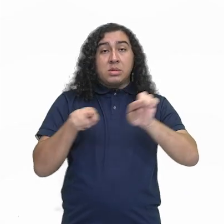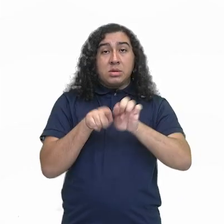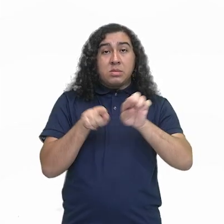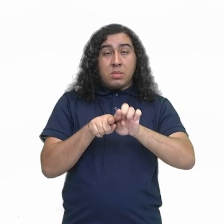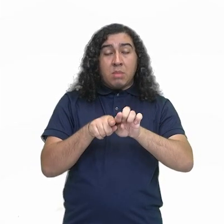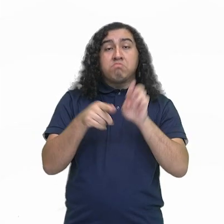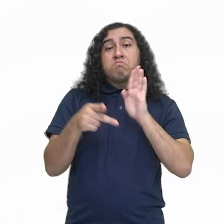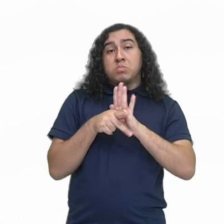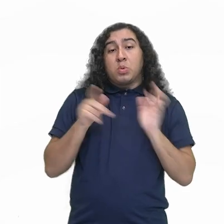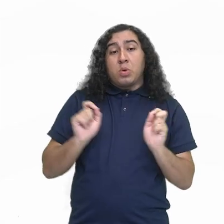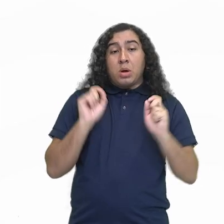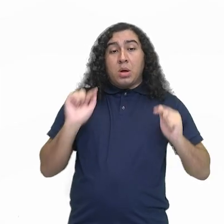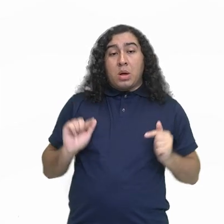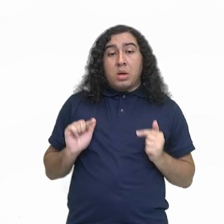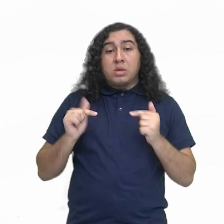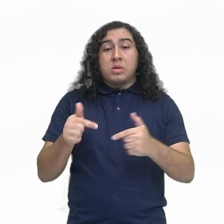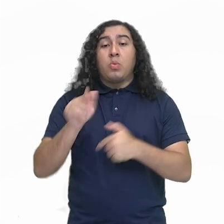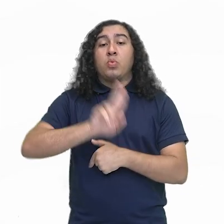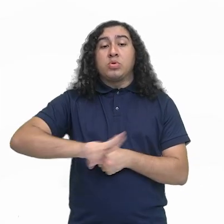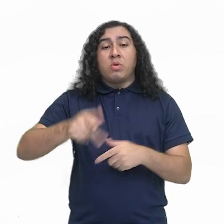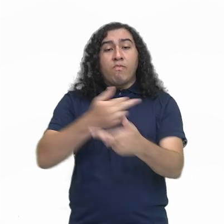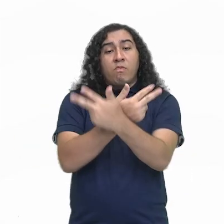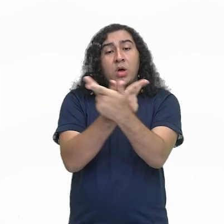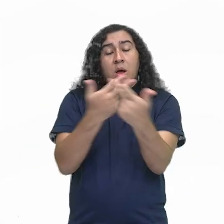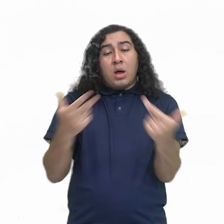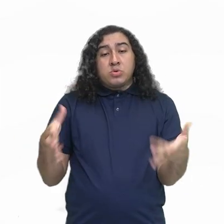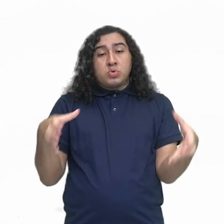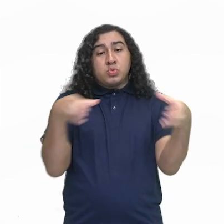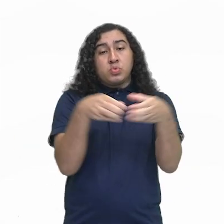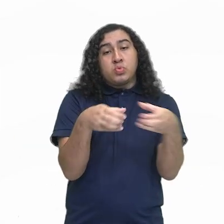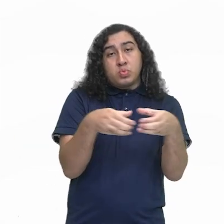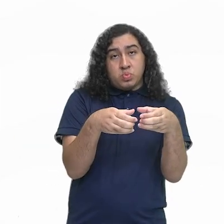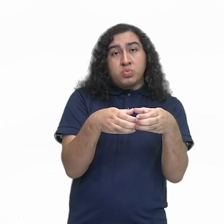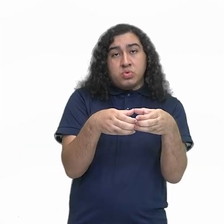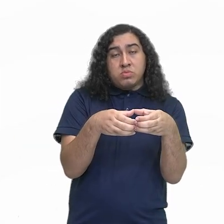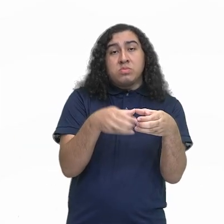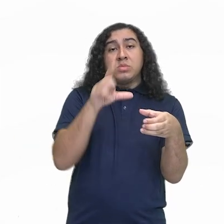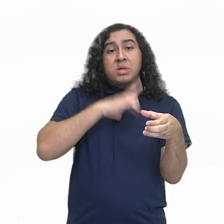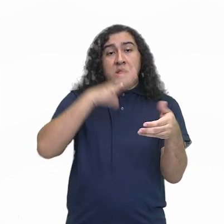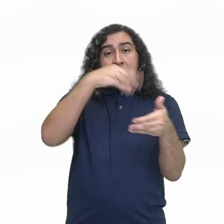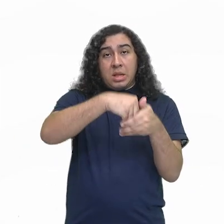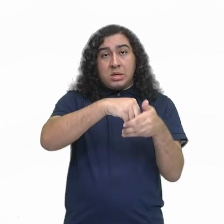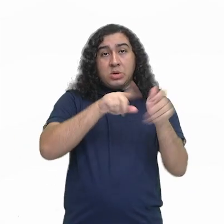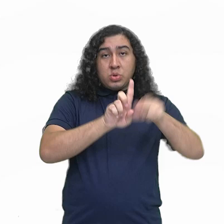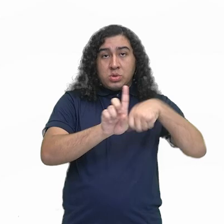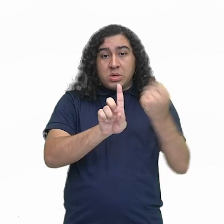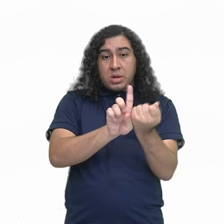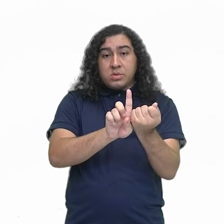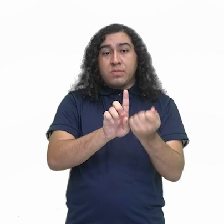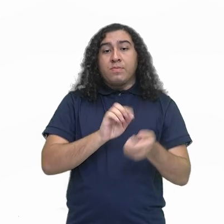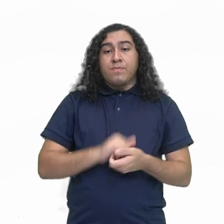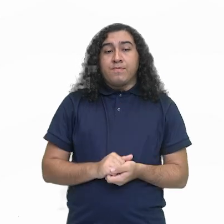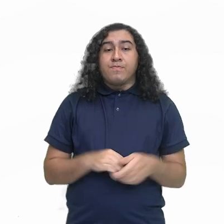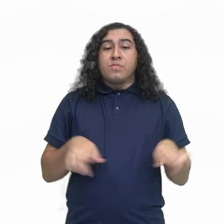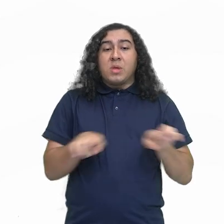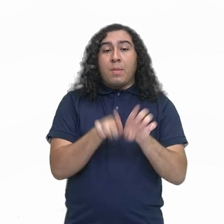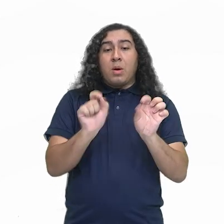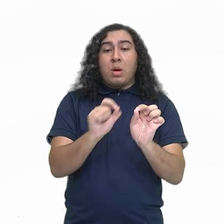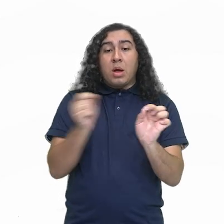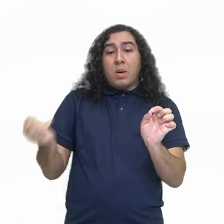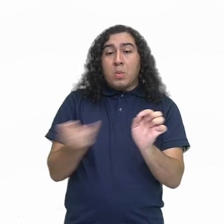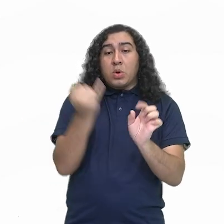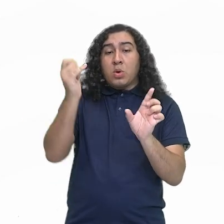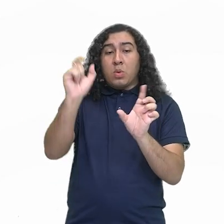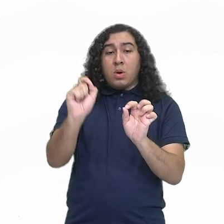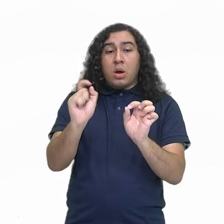normas que se aplicam aos diferentes grupos existentes em uma sociedade e têm, portanto,